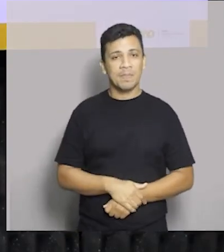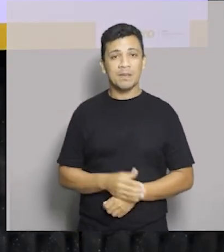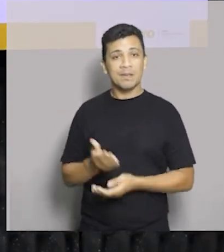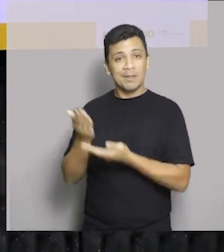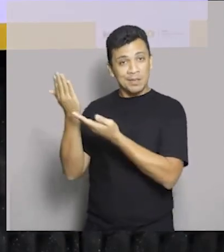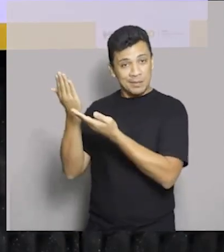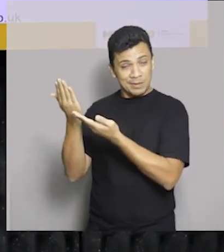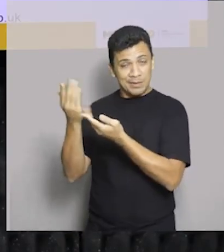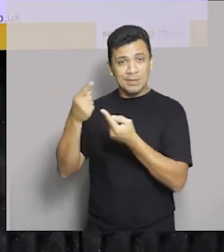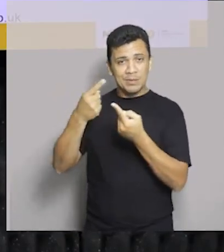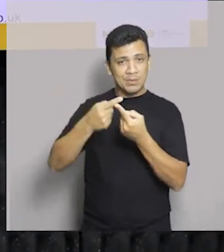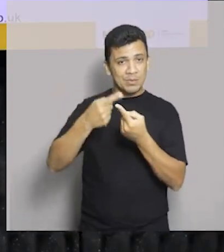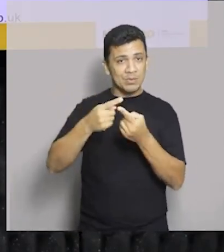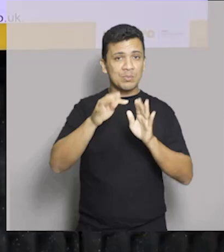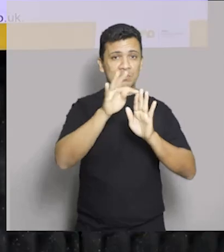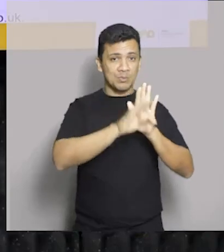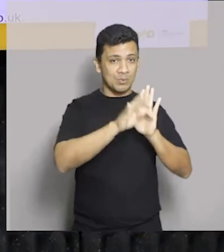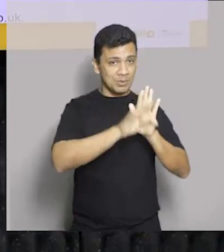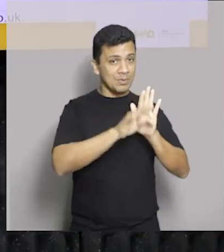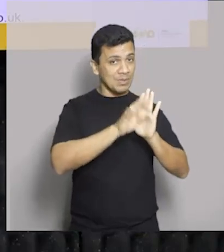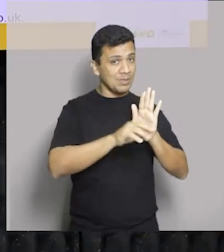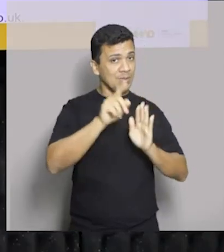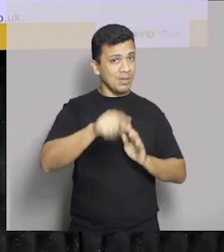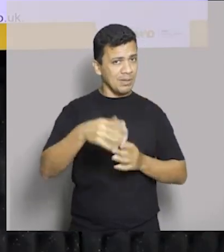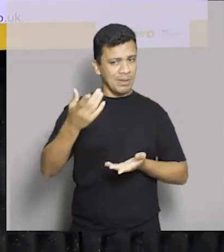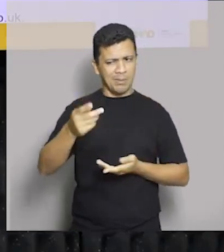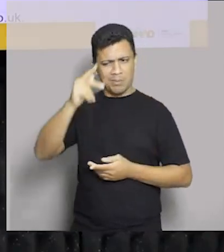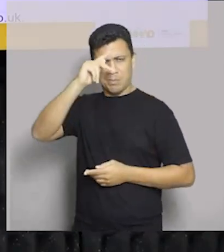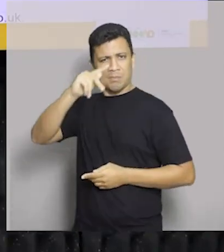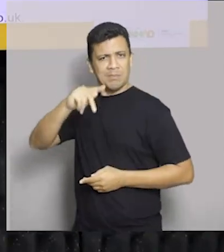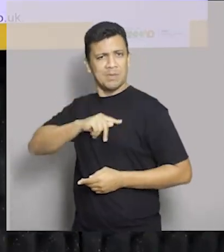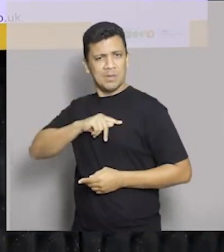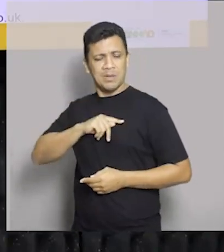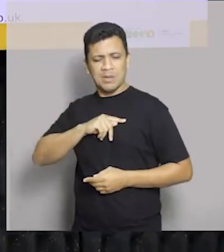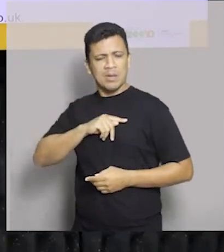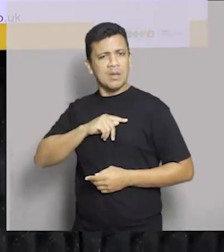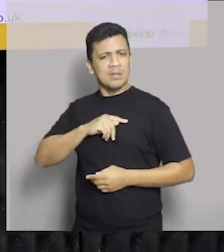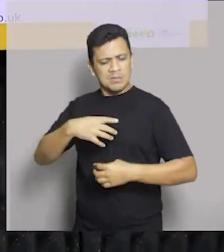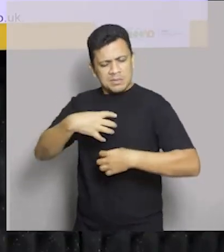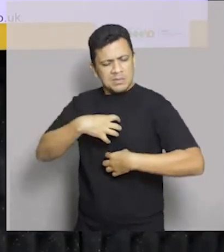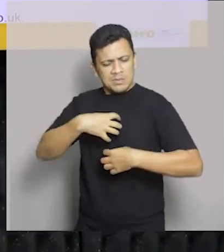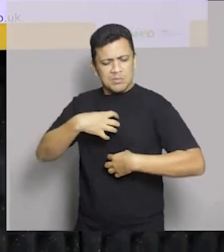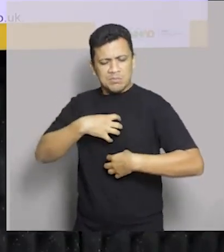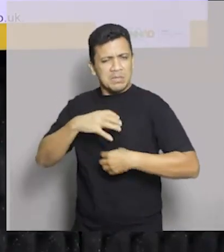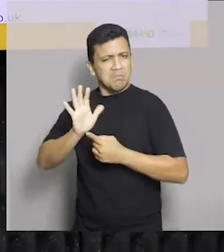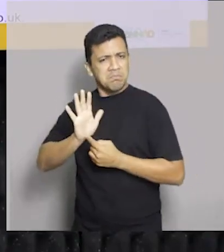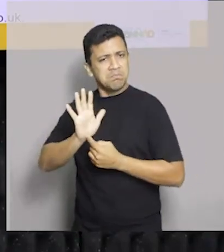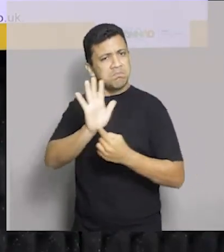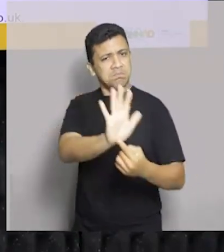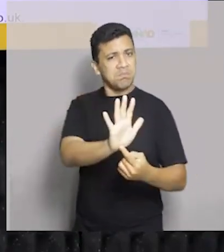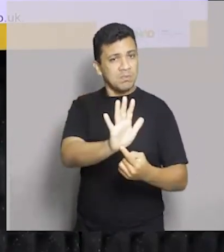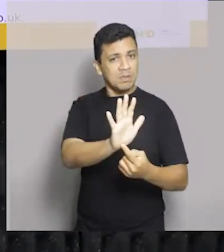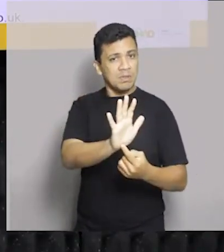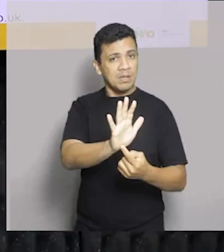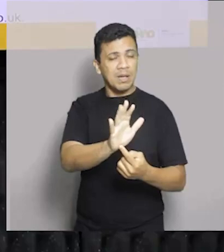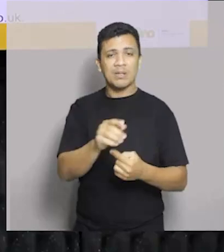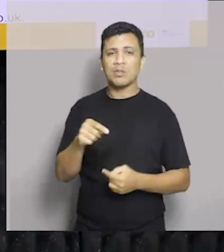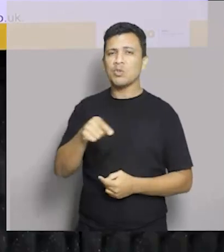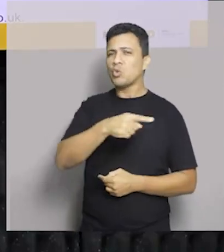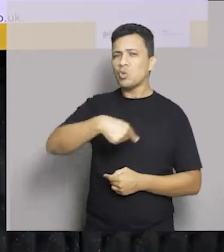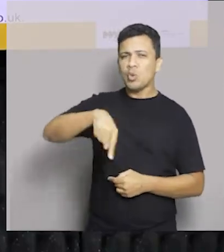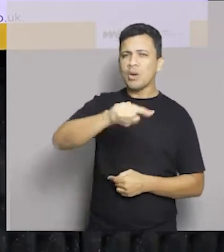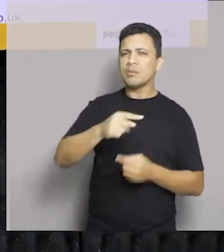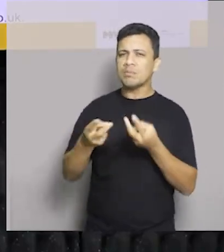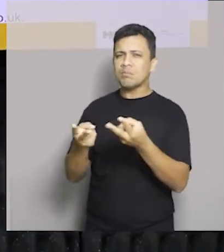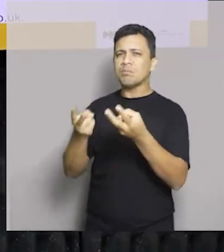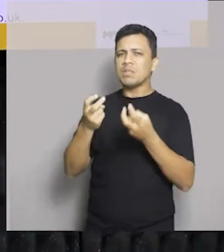de texto, como é um texto subjetivo, ele vai falar do sentimento de uma pessoa. Então, o nosso trabalho aqui é identificar